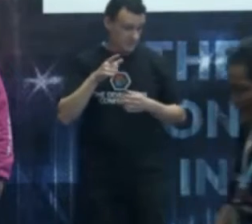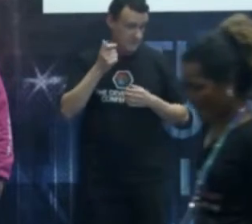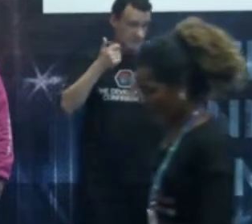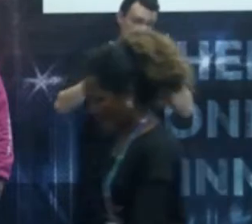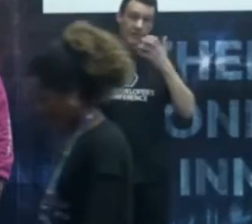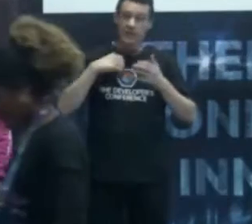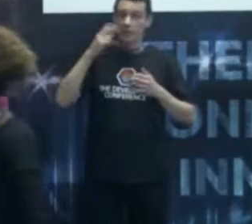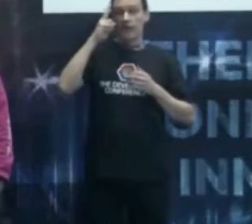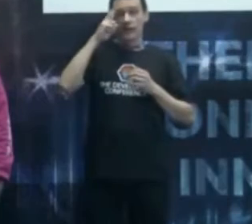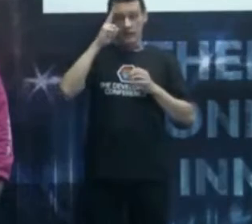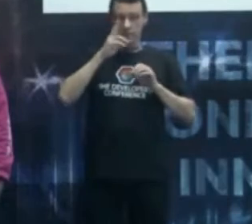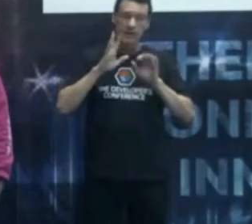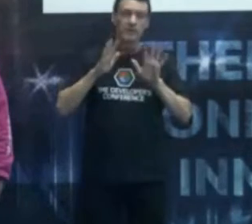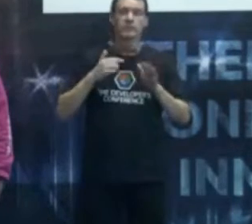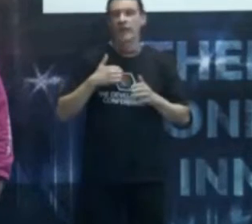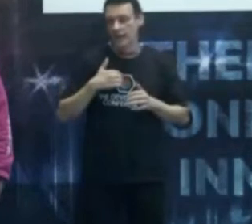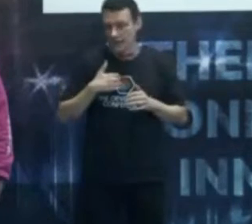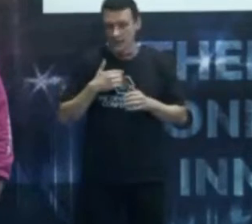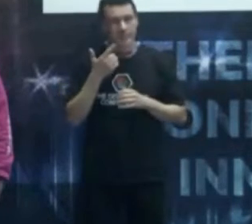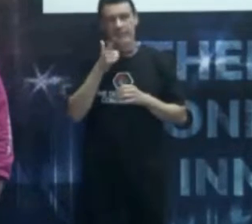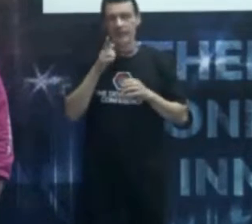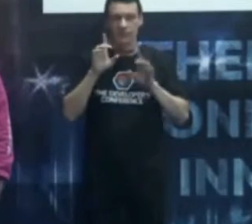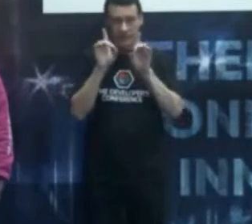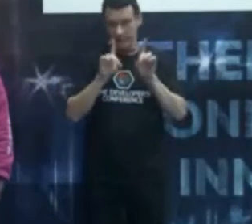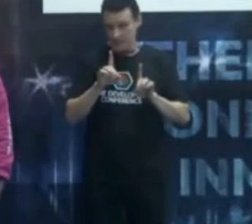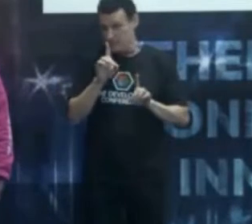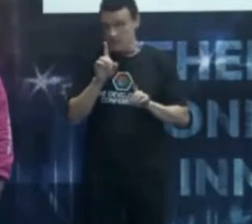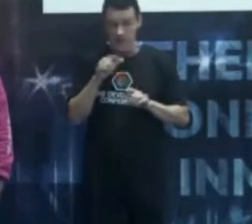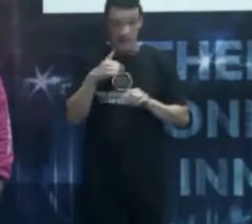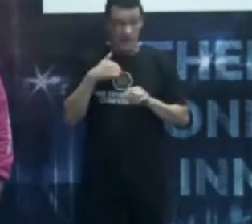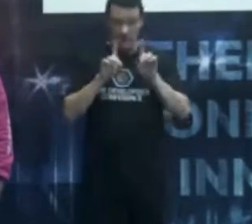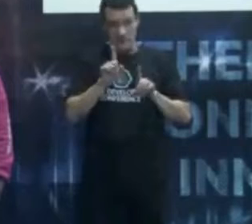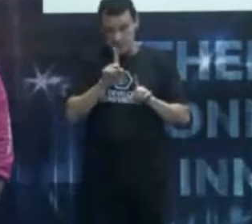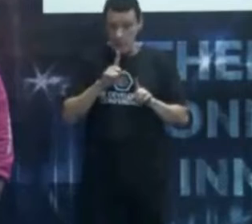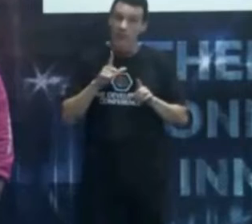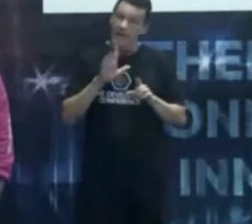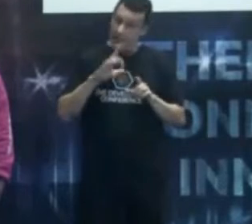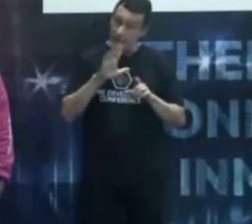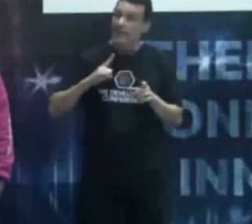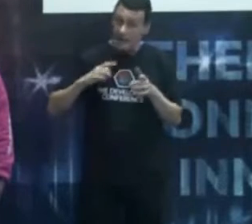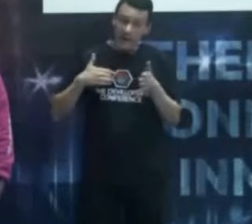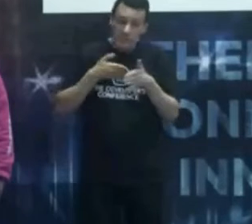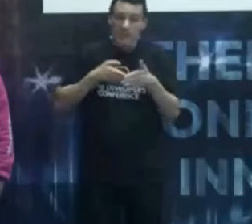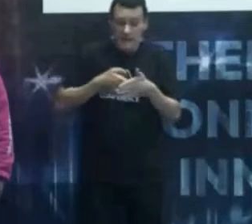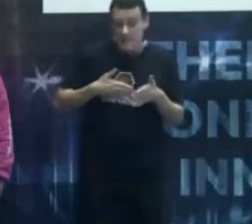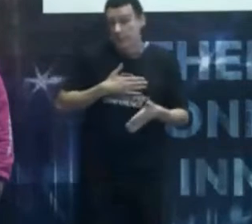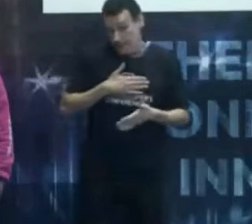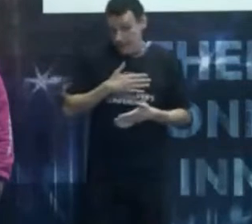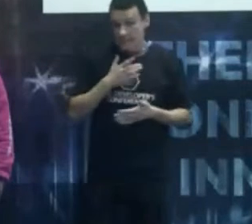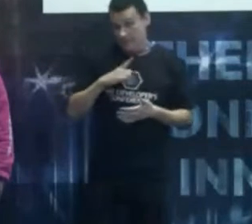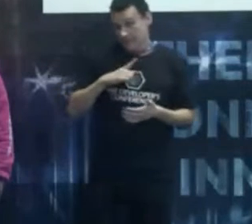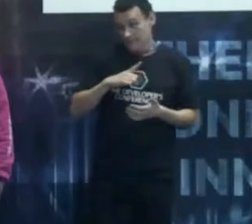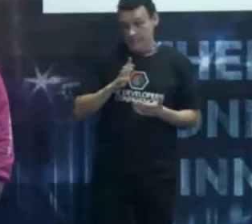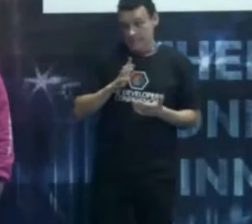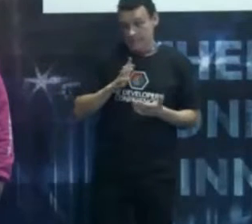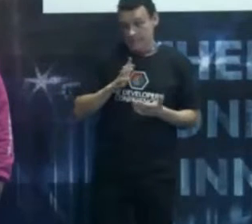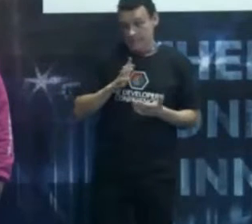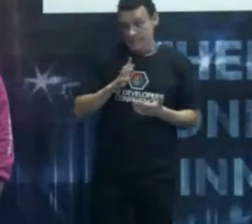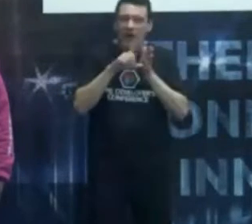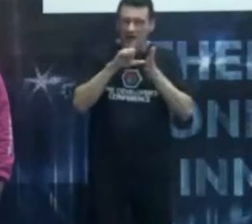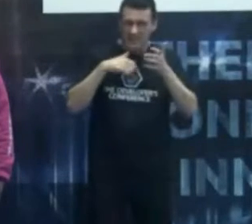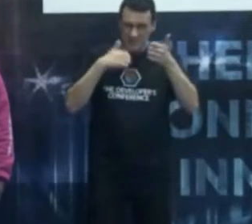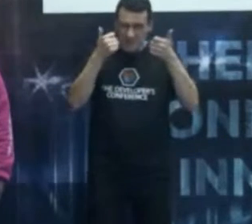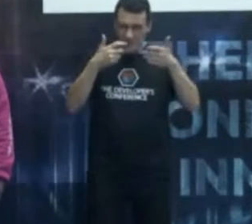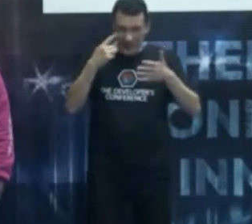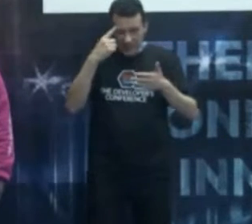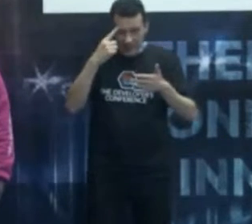tenho minhas limitações, mas não tenho deficiência. Mas desde o início, como eu contei na minha apresentação e que eu venho,